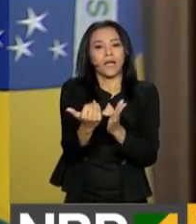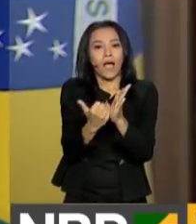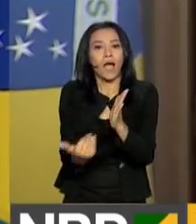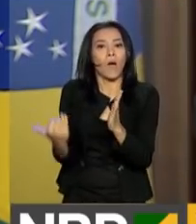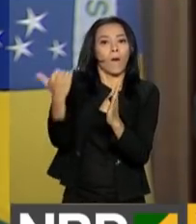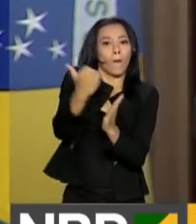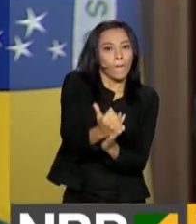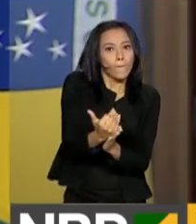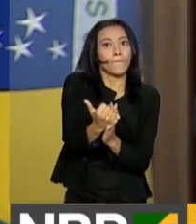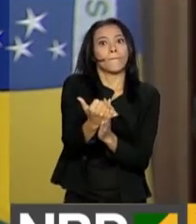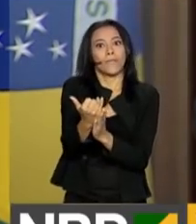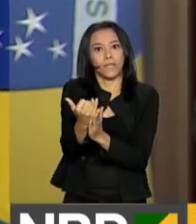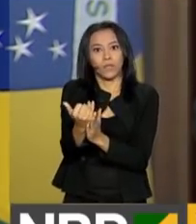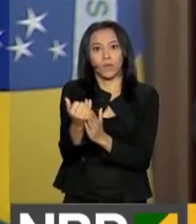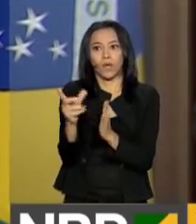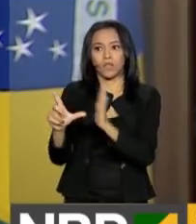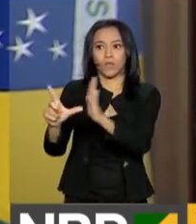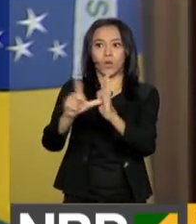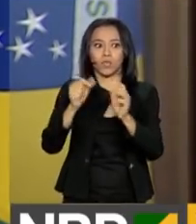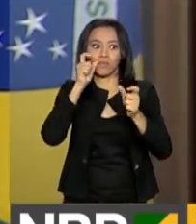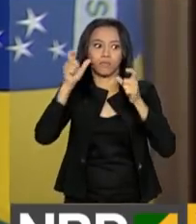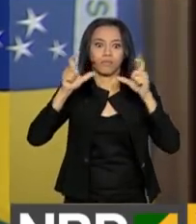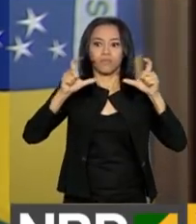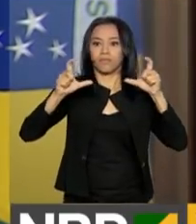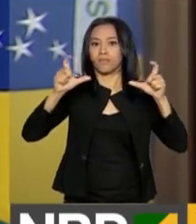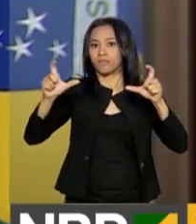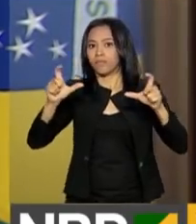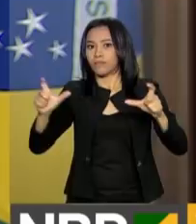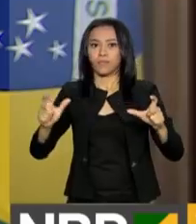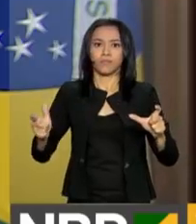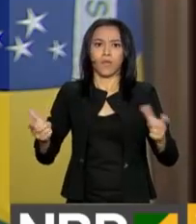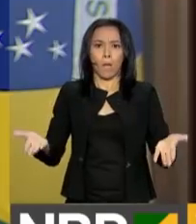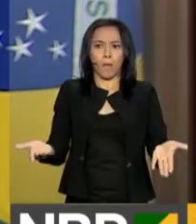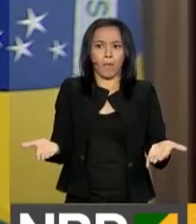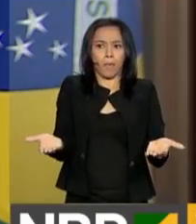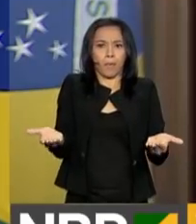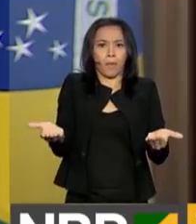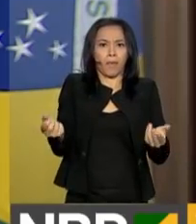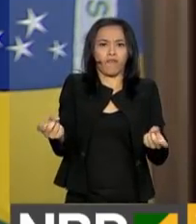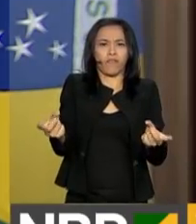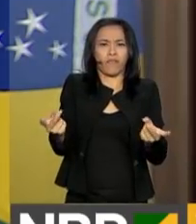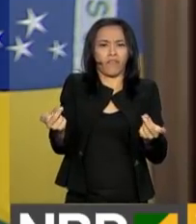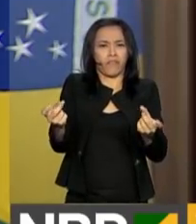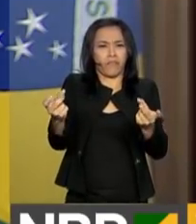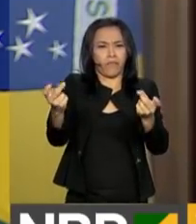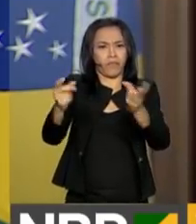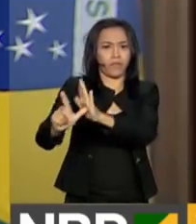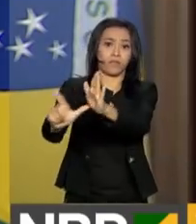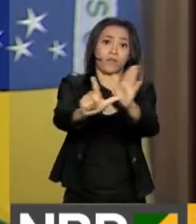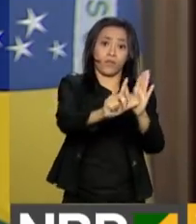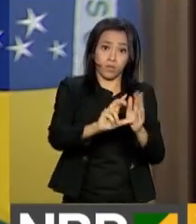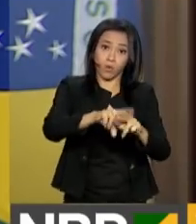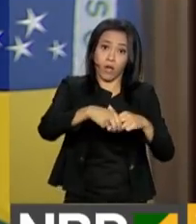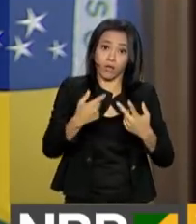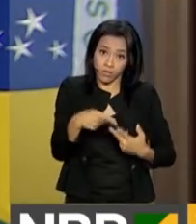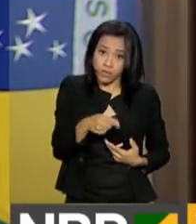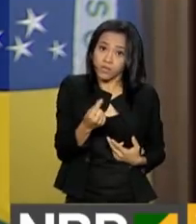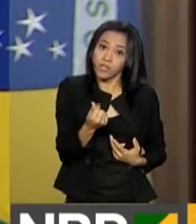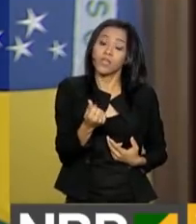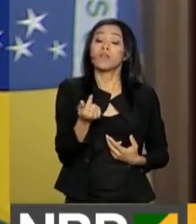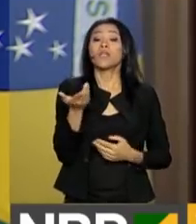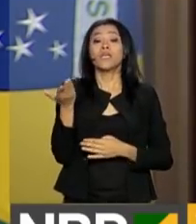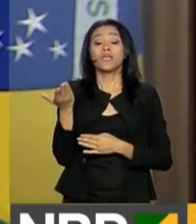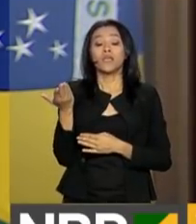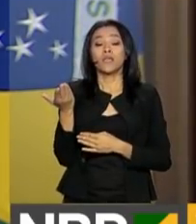expectativa do varejo varejo cresceu precisamente a partir desse instante beneficiando quase 25